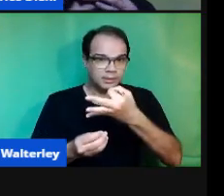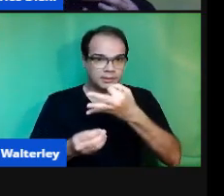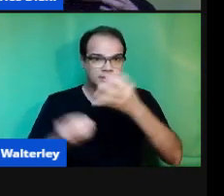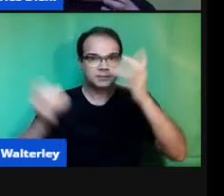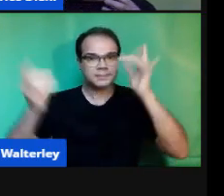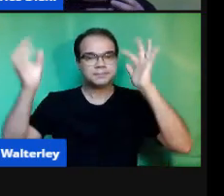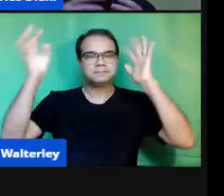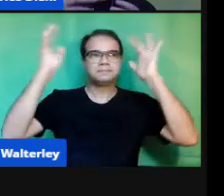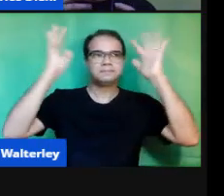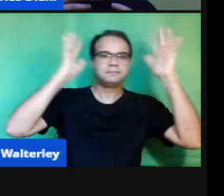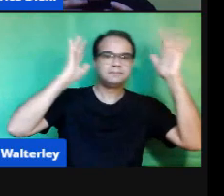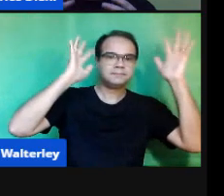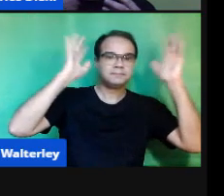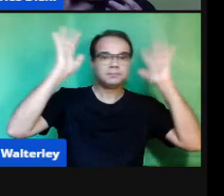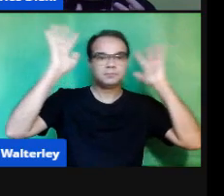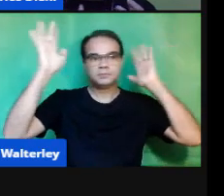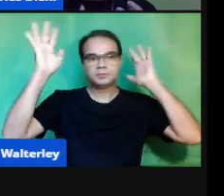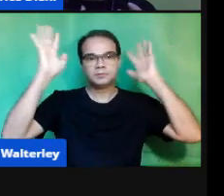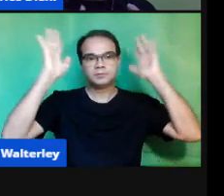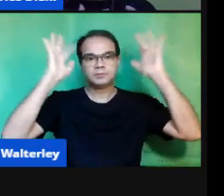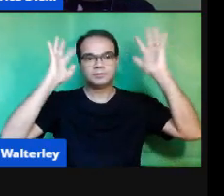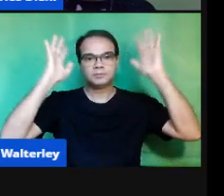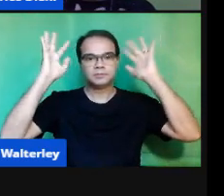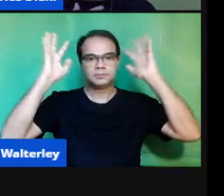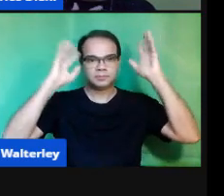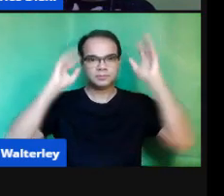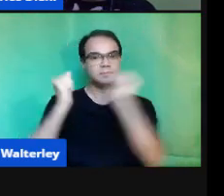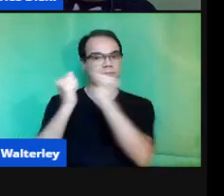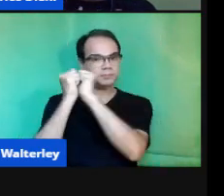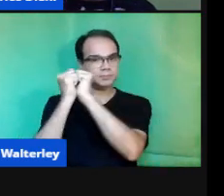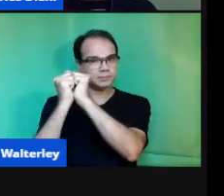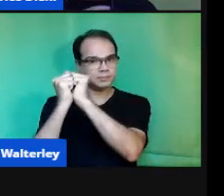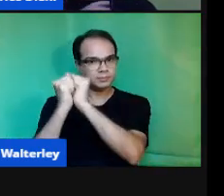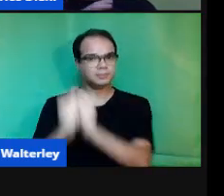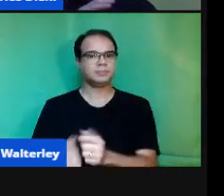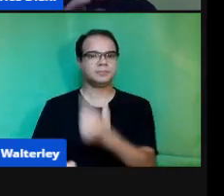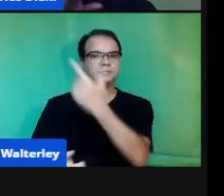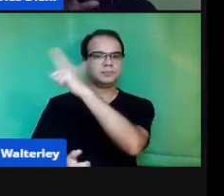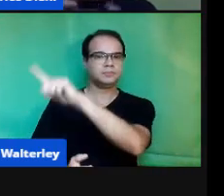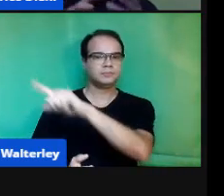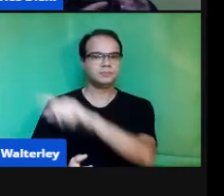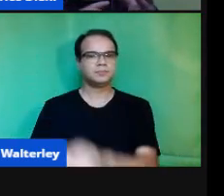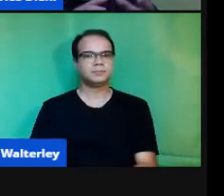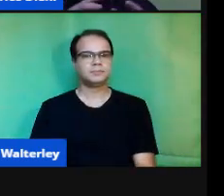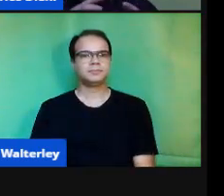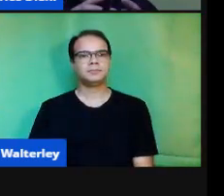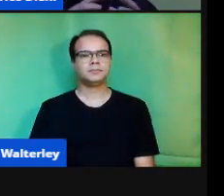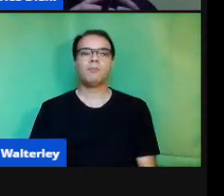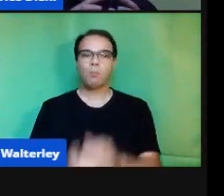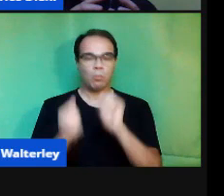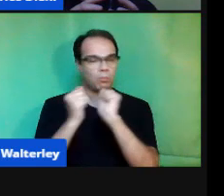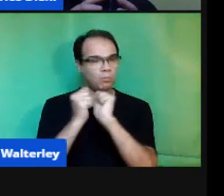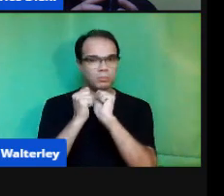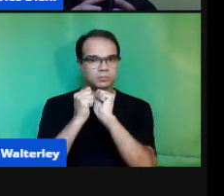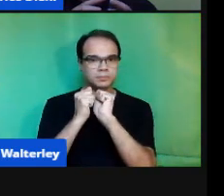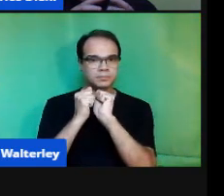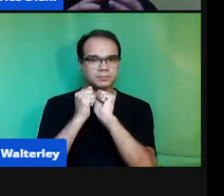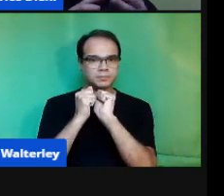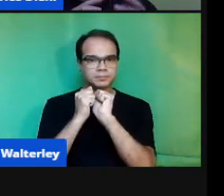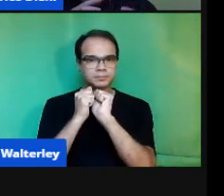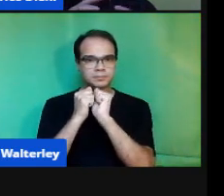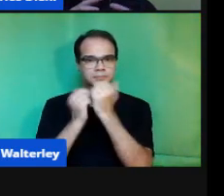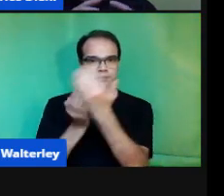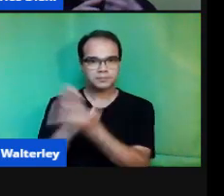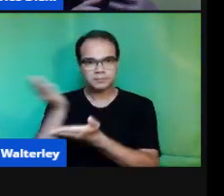busca uma reflexão dentro dessa participação dele. Então, ele pode interagir com